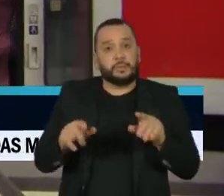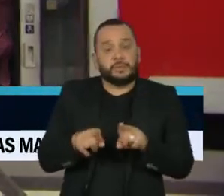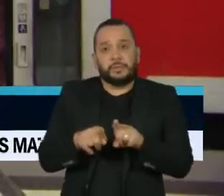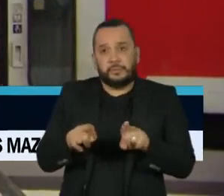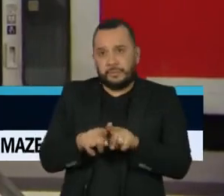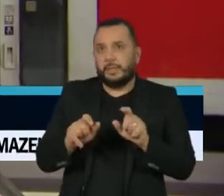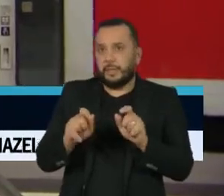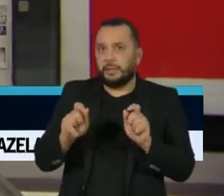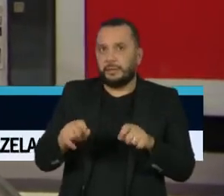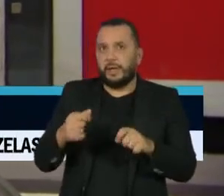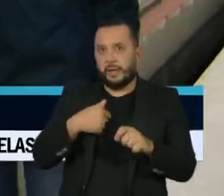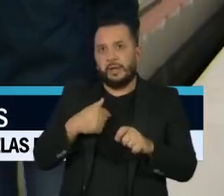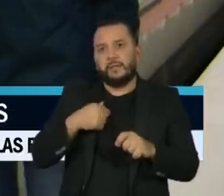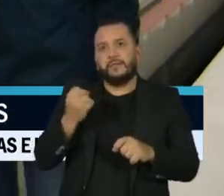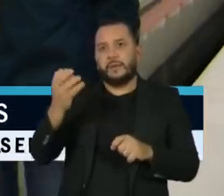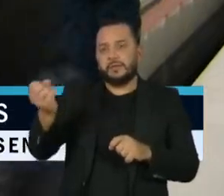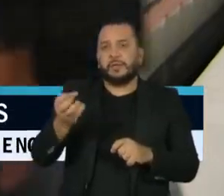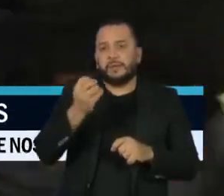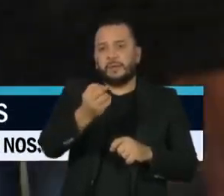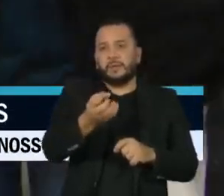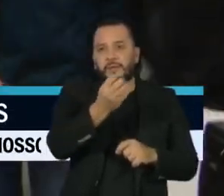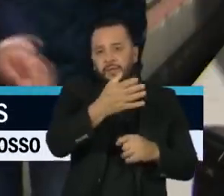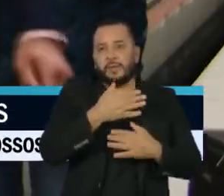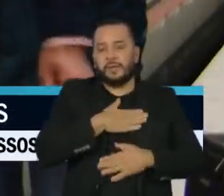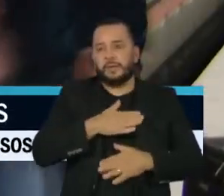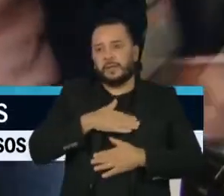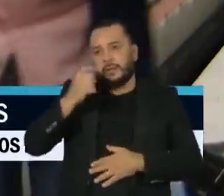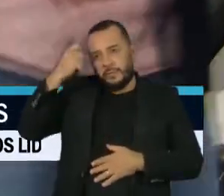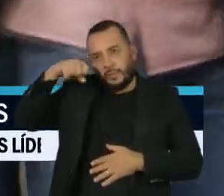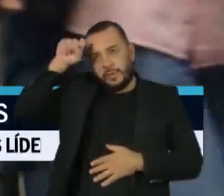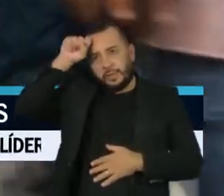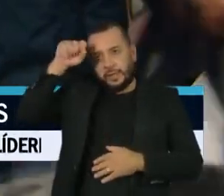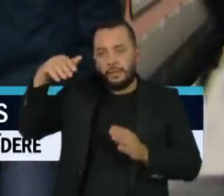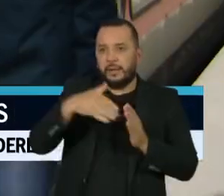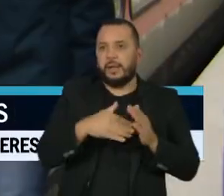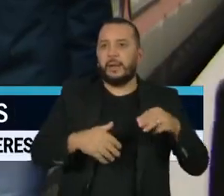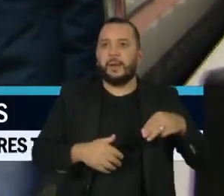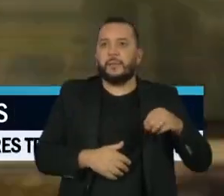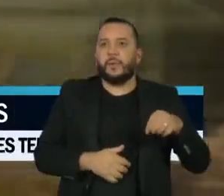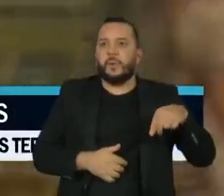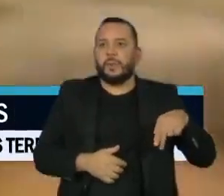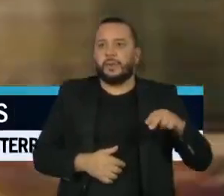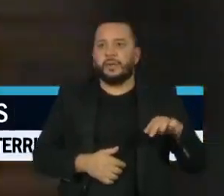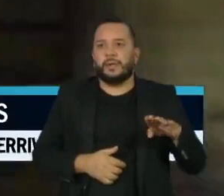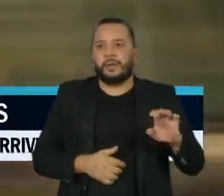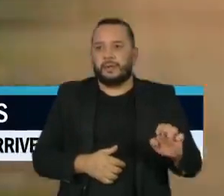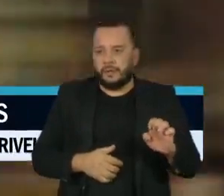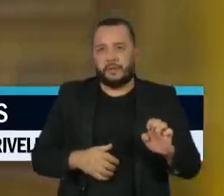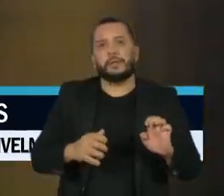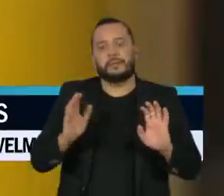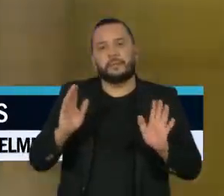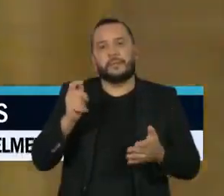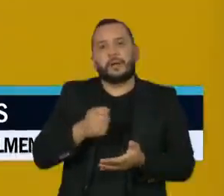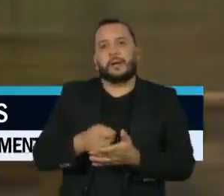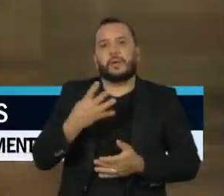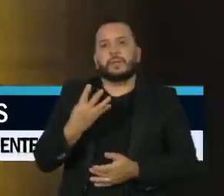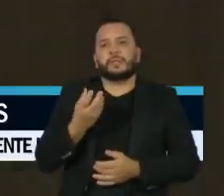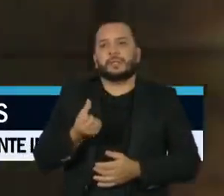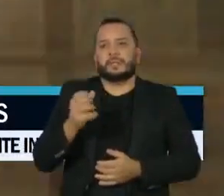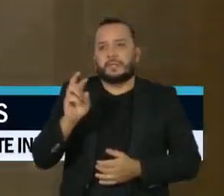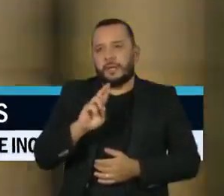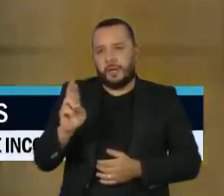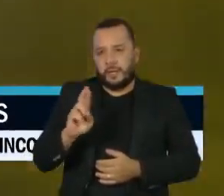viajar pelo país e não tem pressa dá para ir de Berlim e Munique voltar por exemplo por cerca de 46 reais